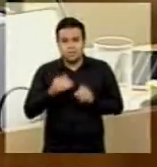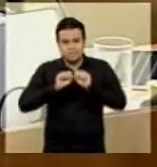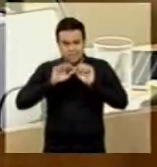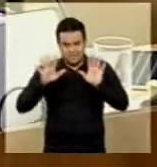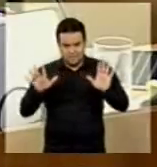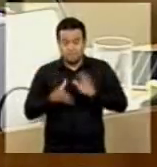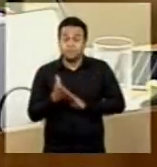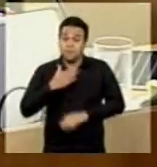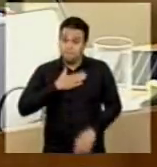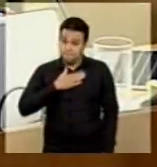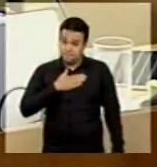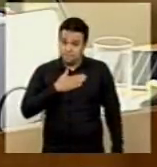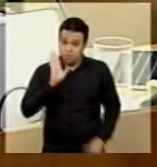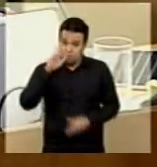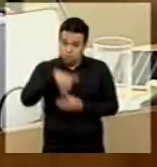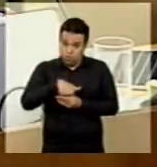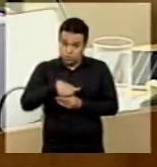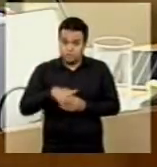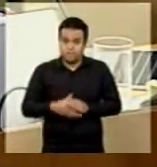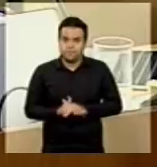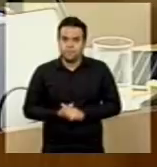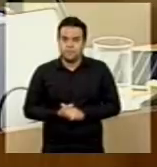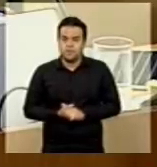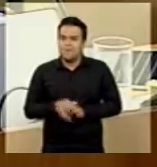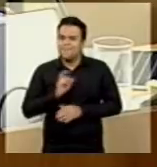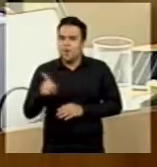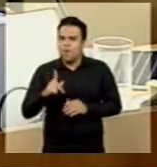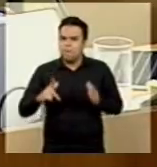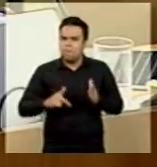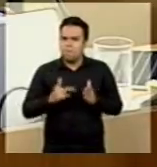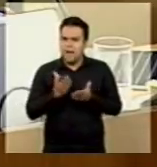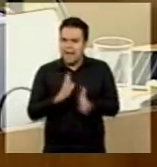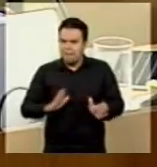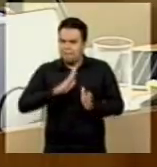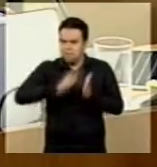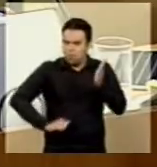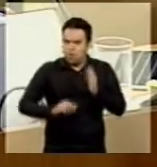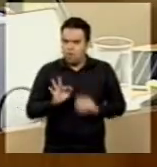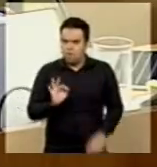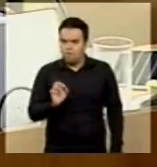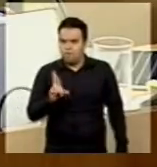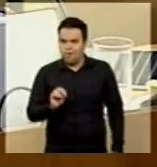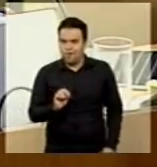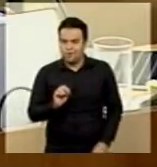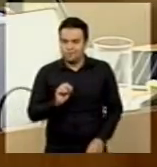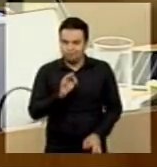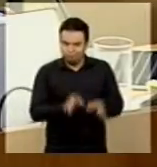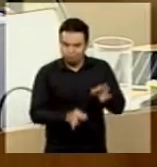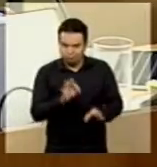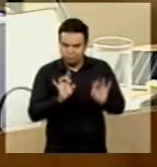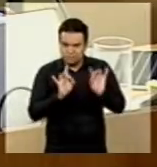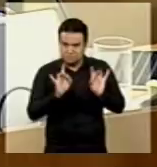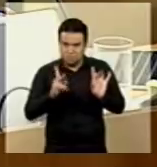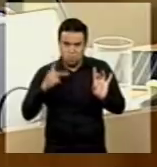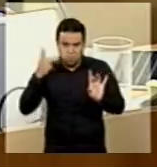esclarecer. Acho que acabar com o foro é uma prerrogativa constitucional do Congresso e, portanto,